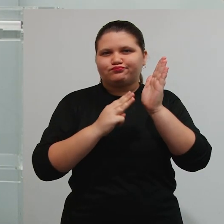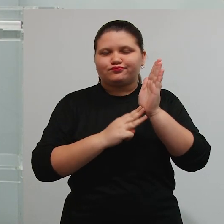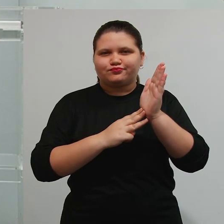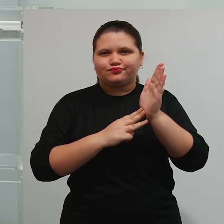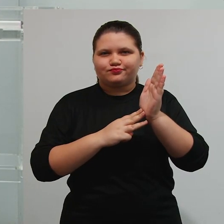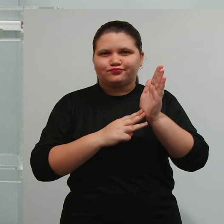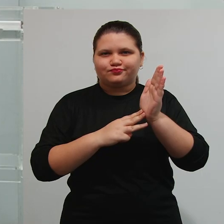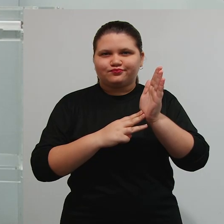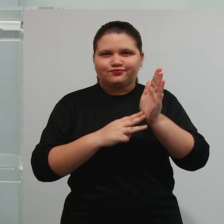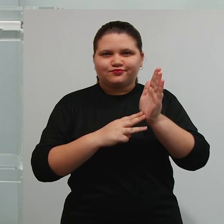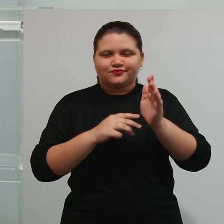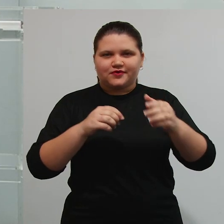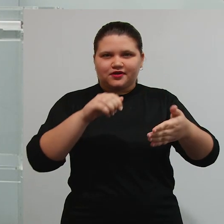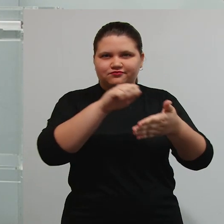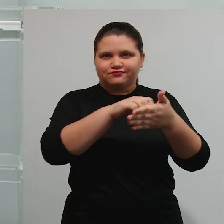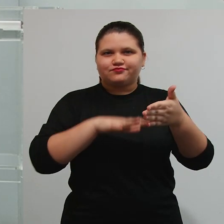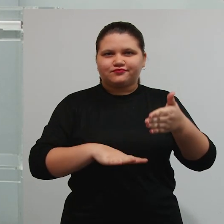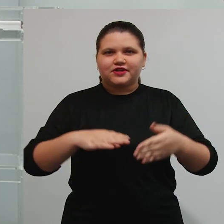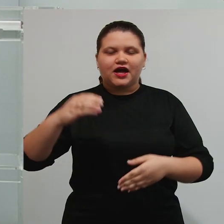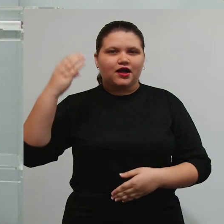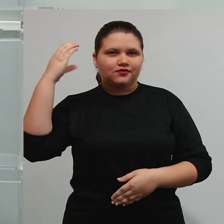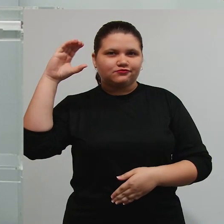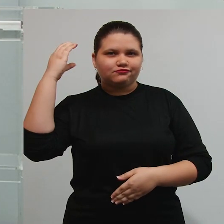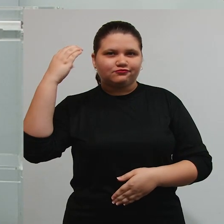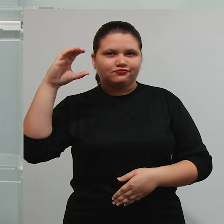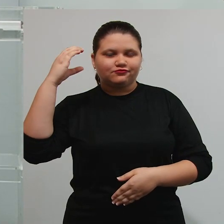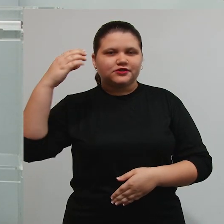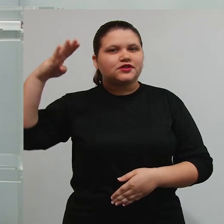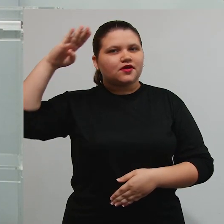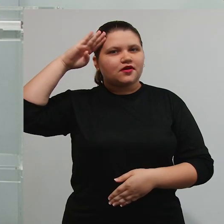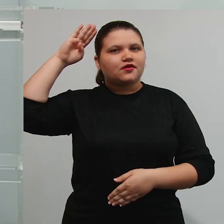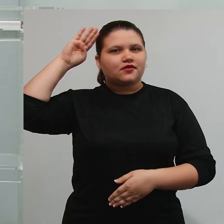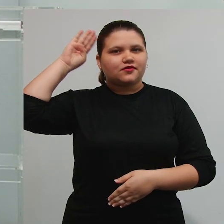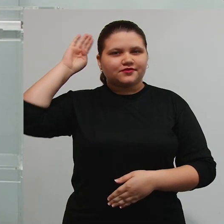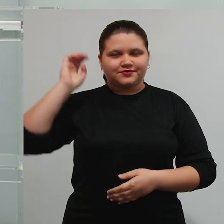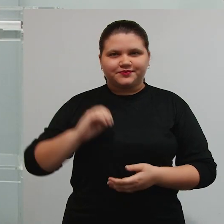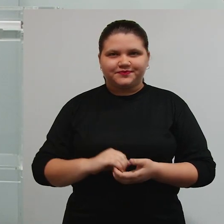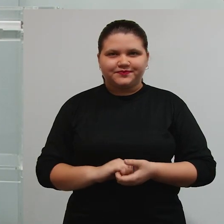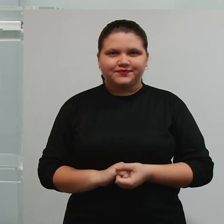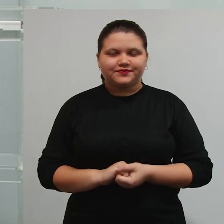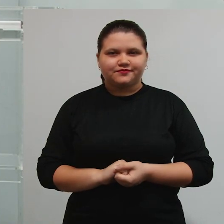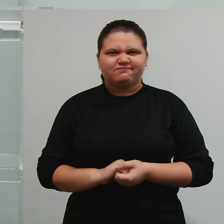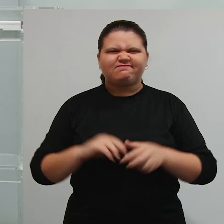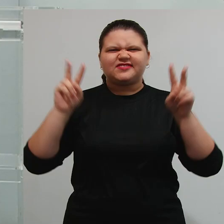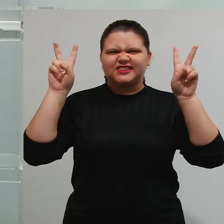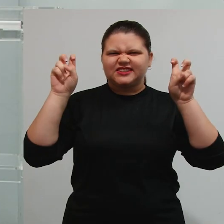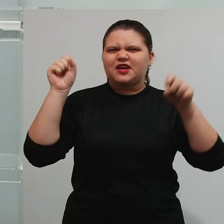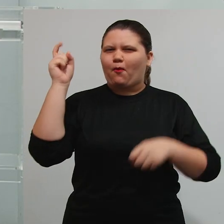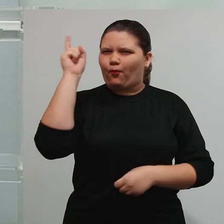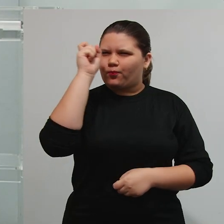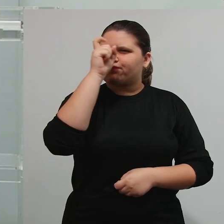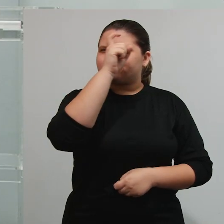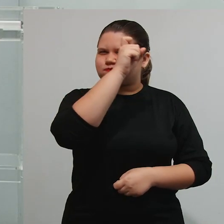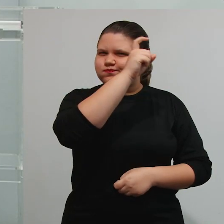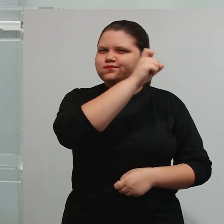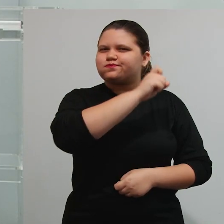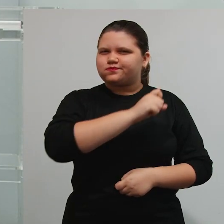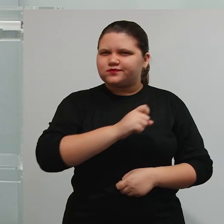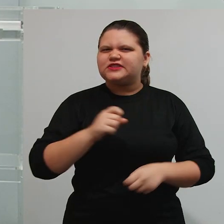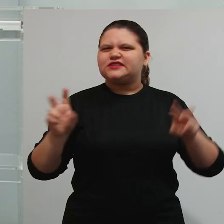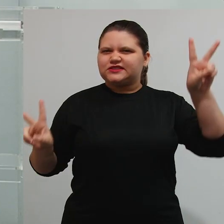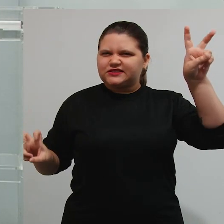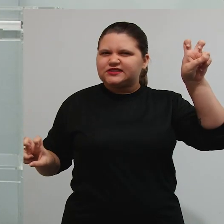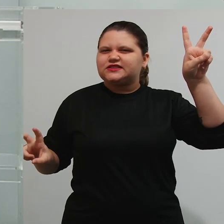científicos. Nesse episódio, citações. É um tema tenso na metodologia, né?